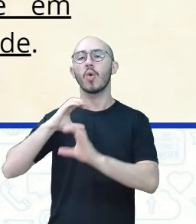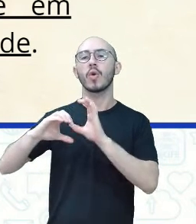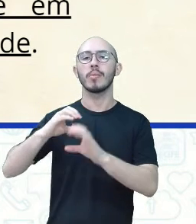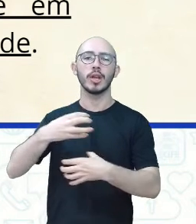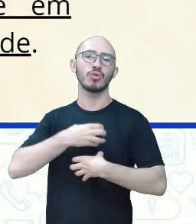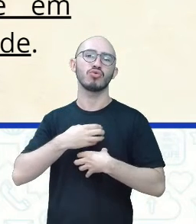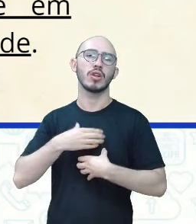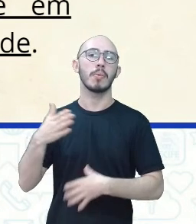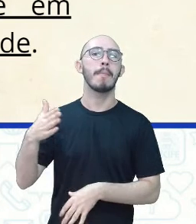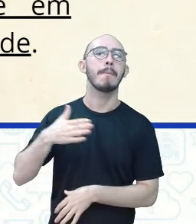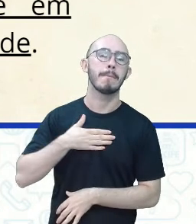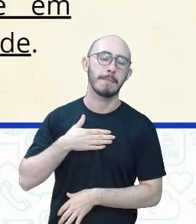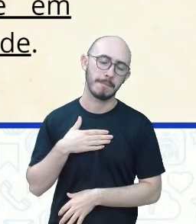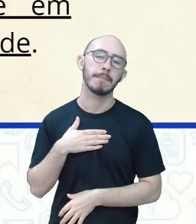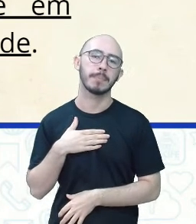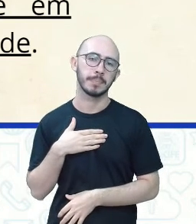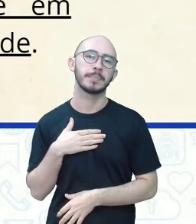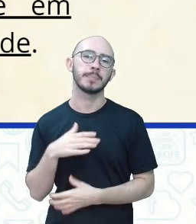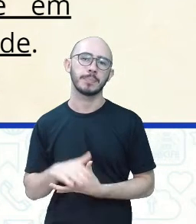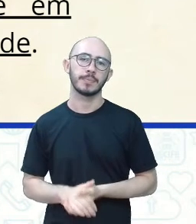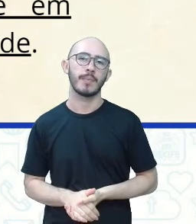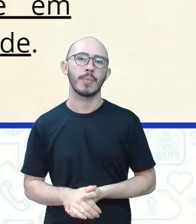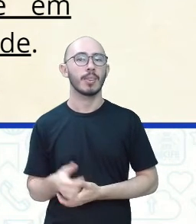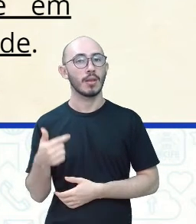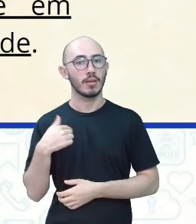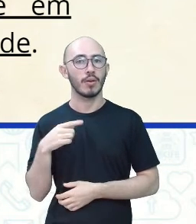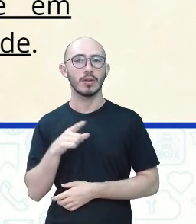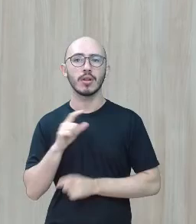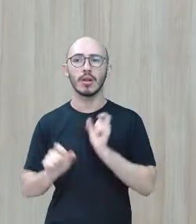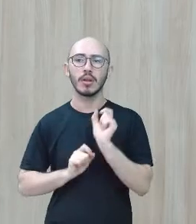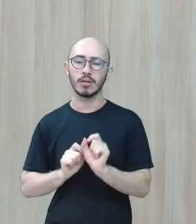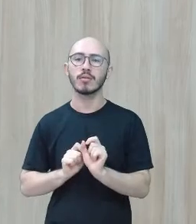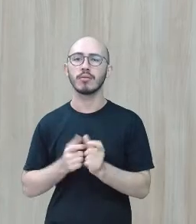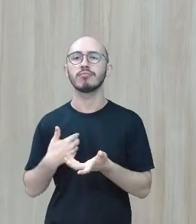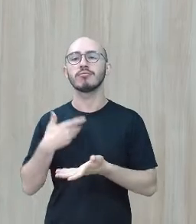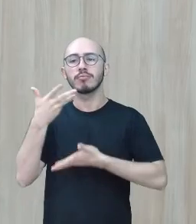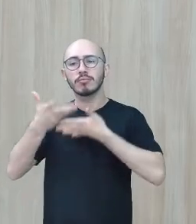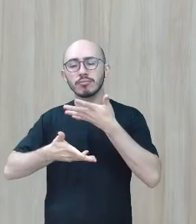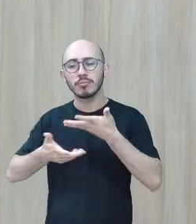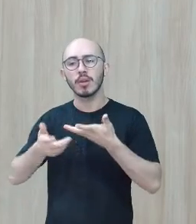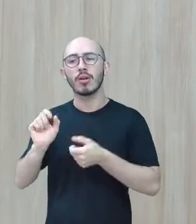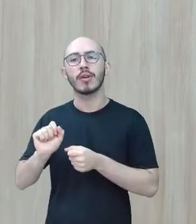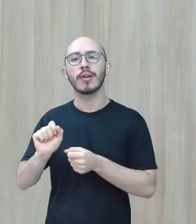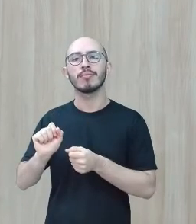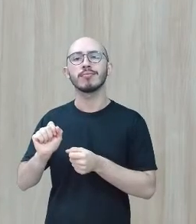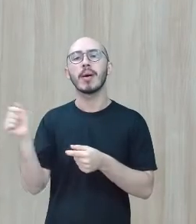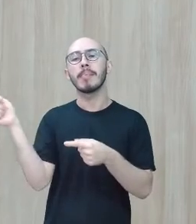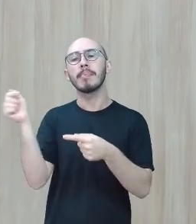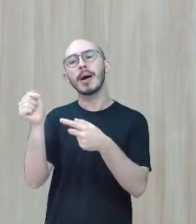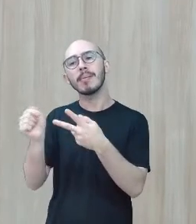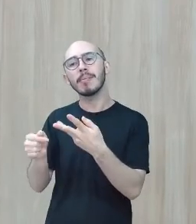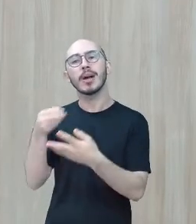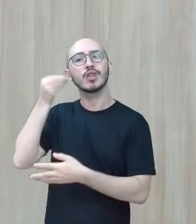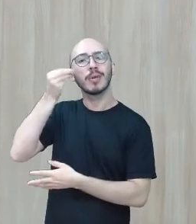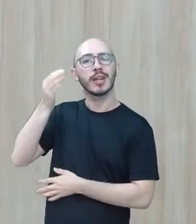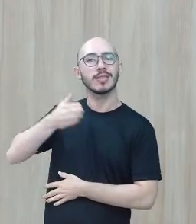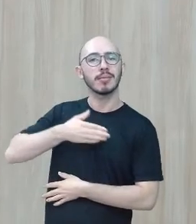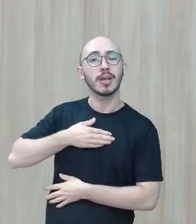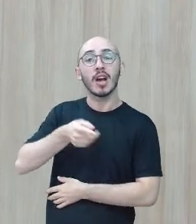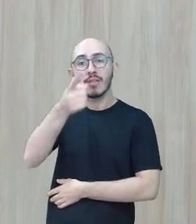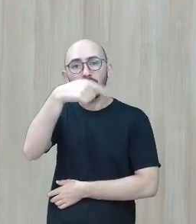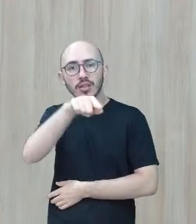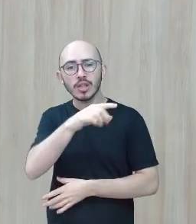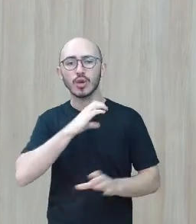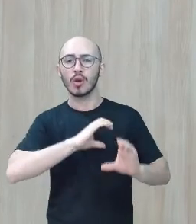jeito meu, não é? Eu tenho, a minha fala é marcada também por essas escolhas, pelo que vivi. Vocês se comunicam de